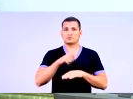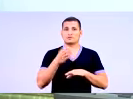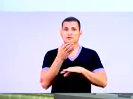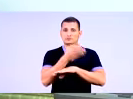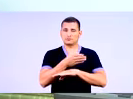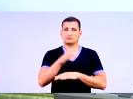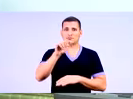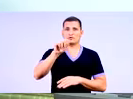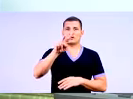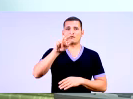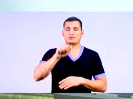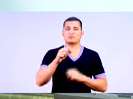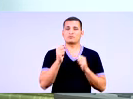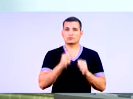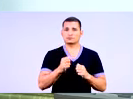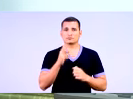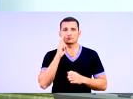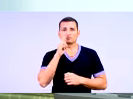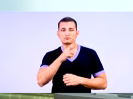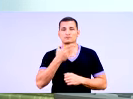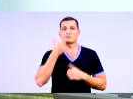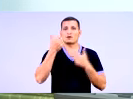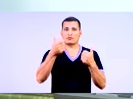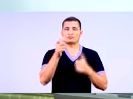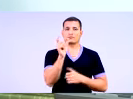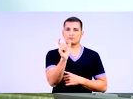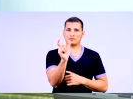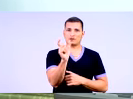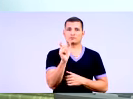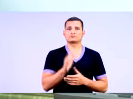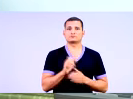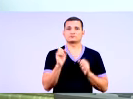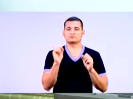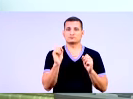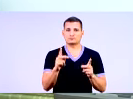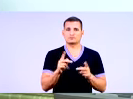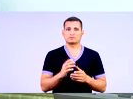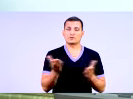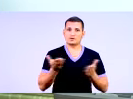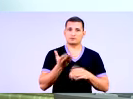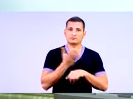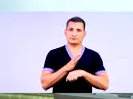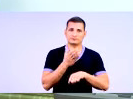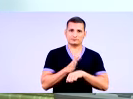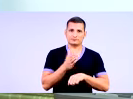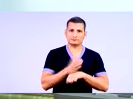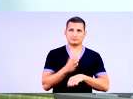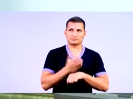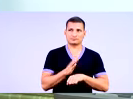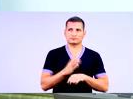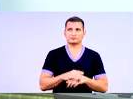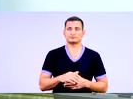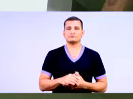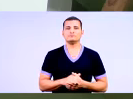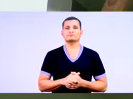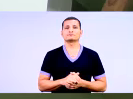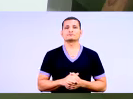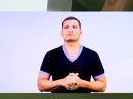poder enxergar um pouco melhor essas palavras, ok? Então, vamos agora para as nossas atividades e até daqui a